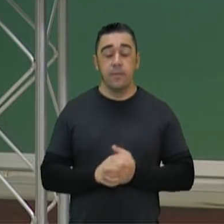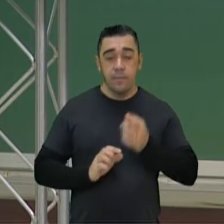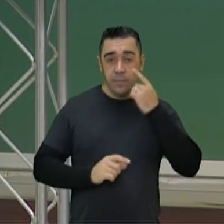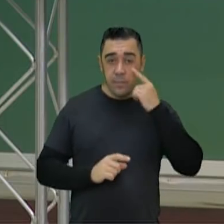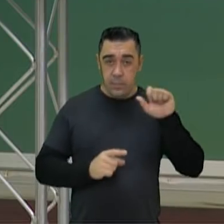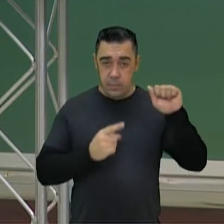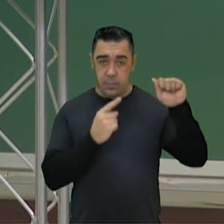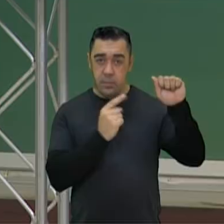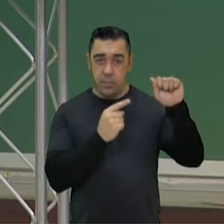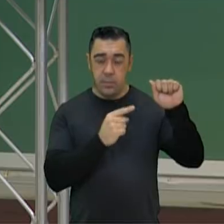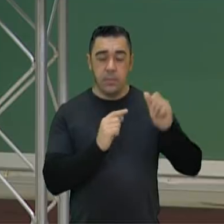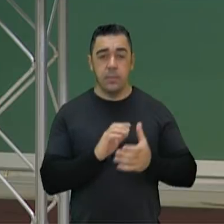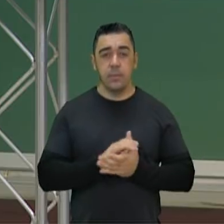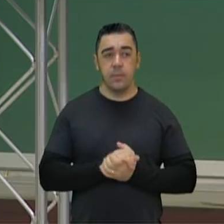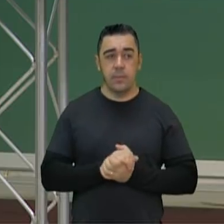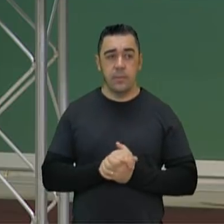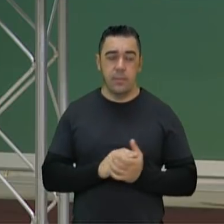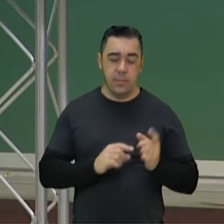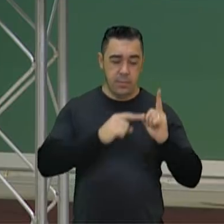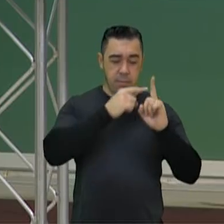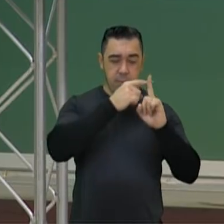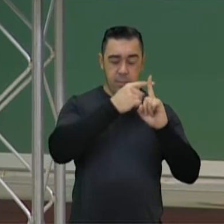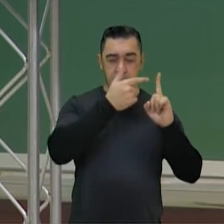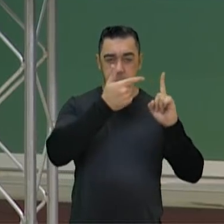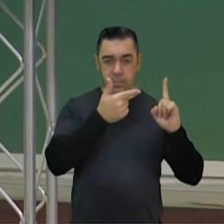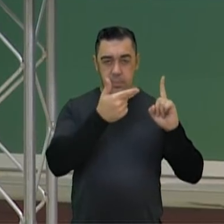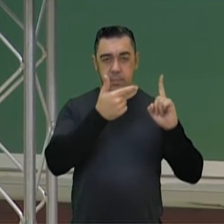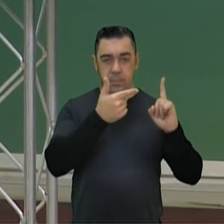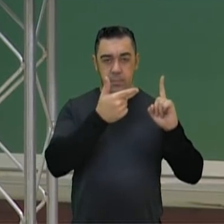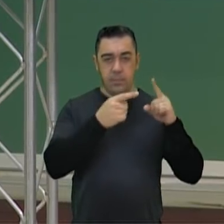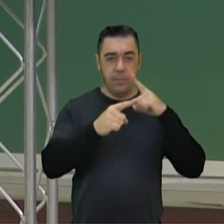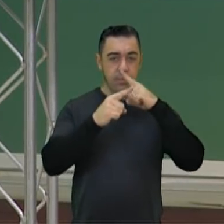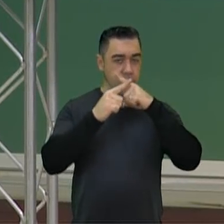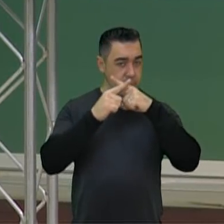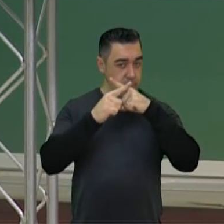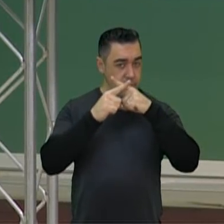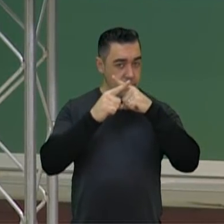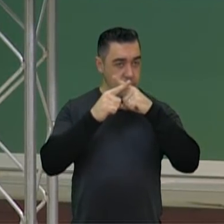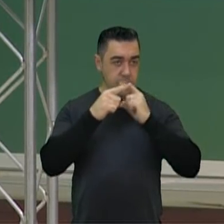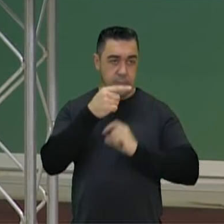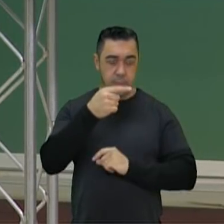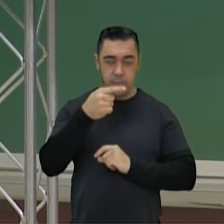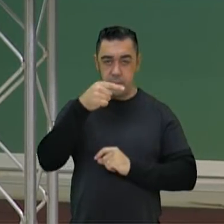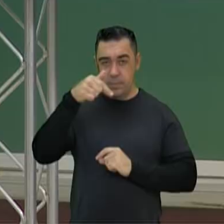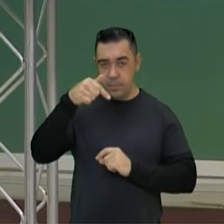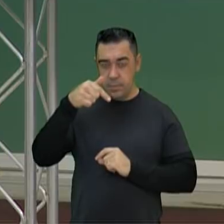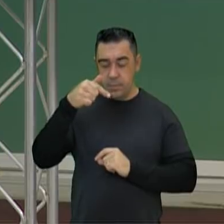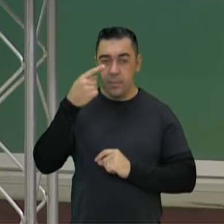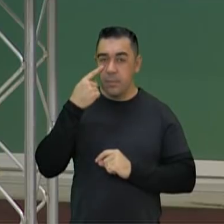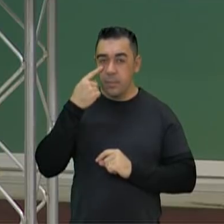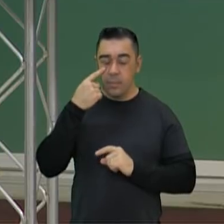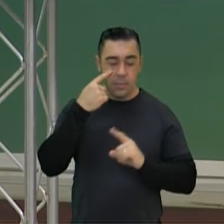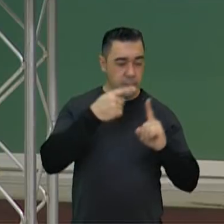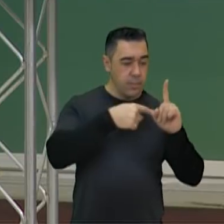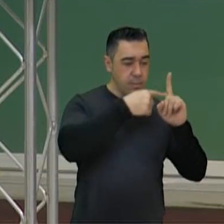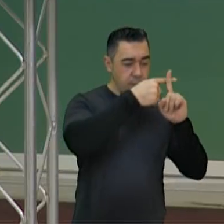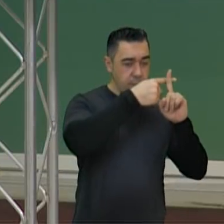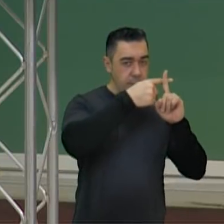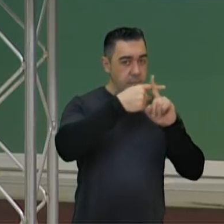Veja, você tem o primeiro fator positivo multiplicado por menos 7,